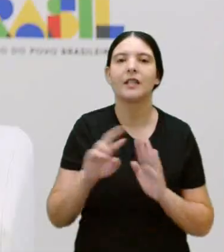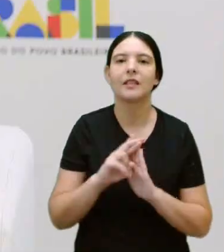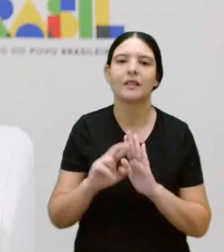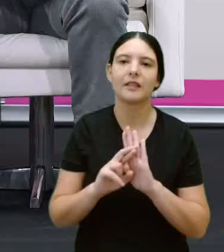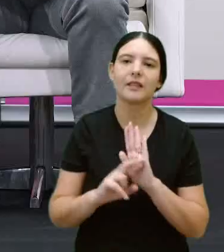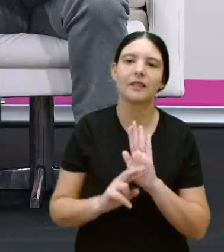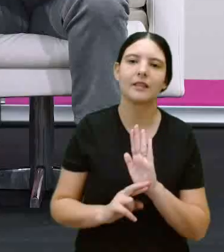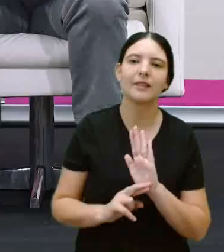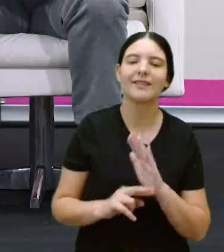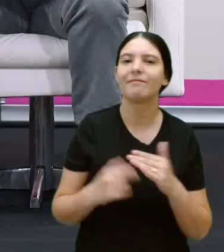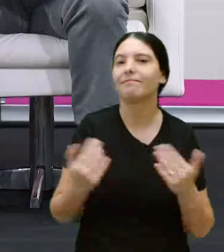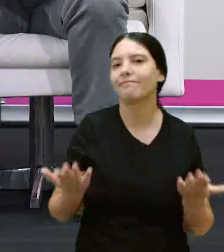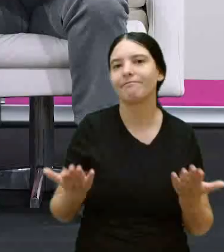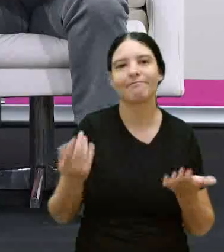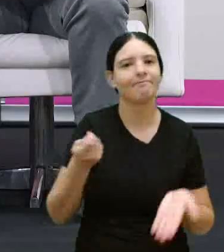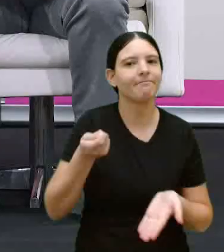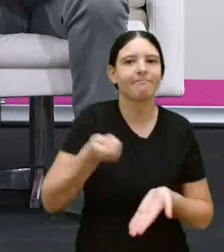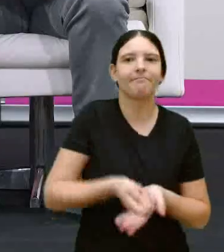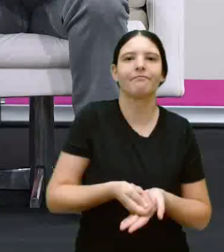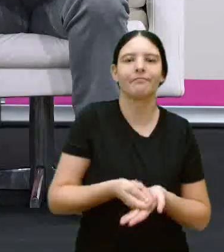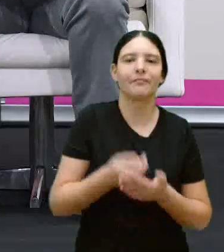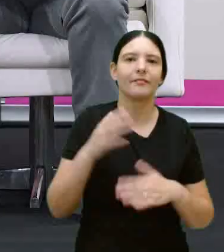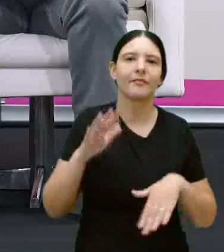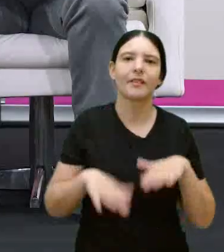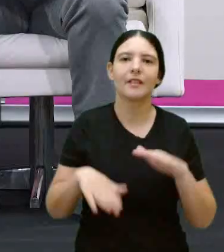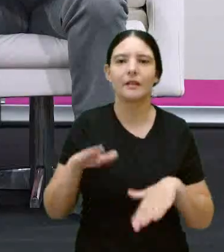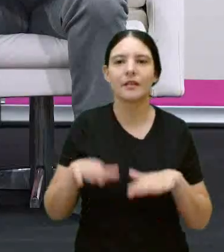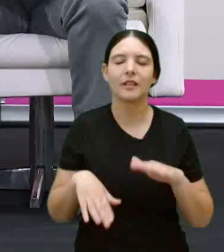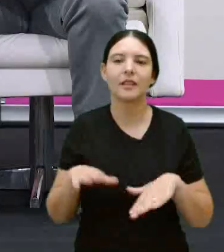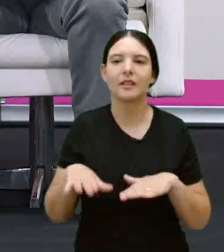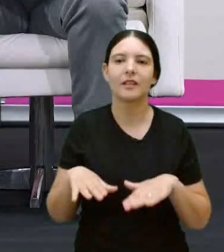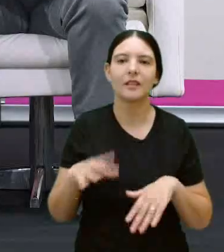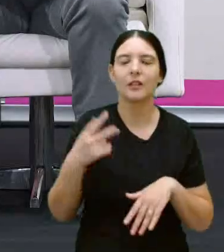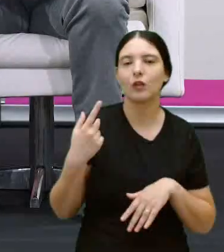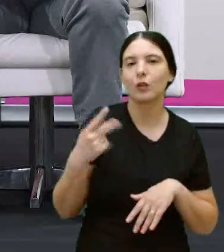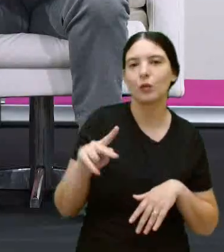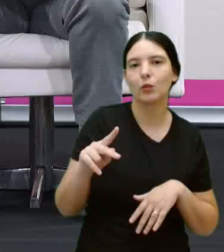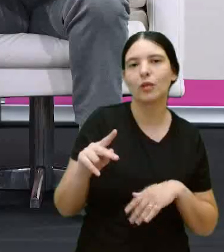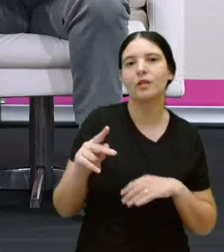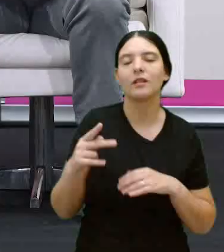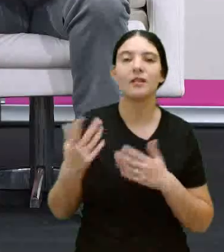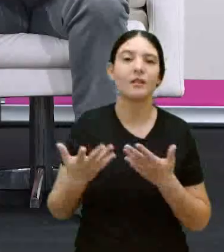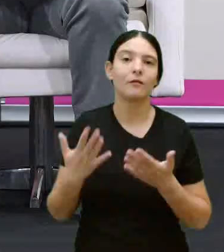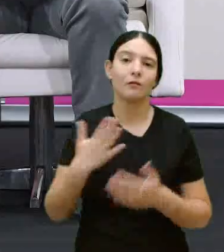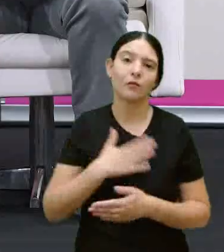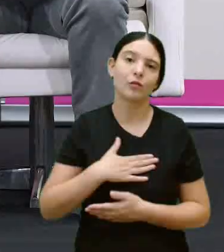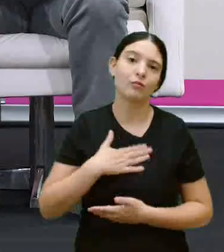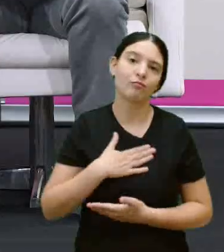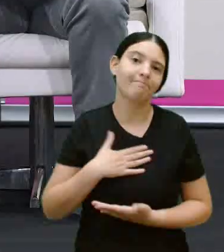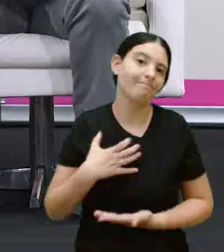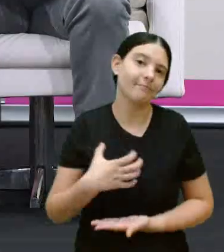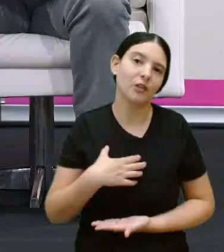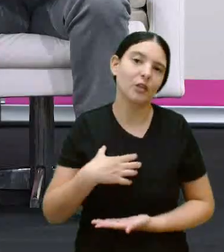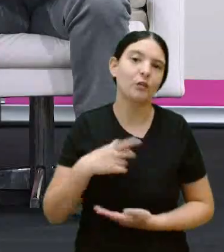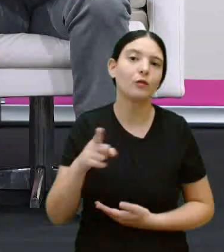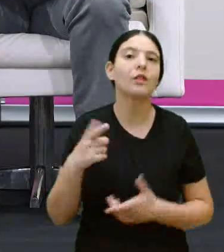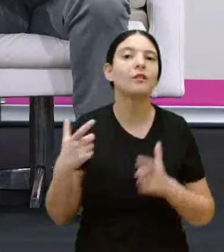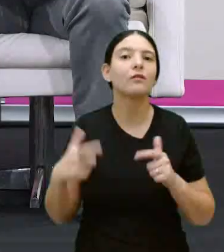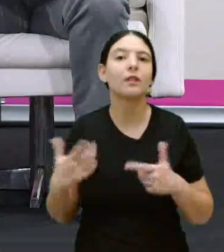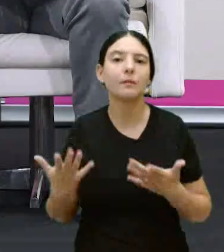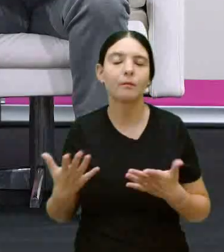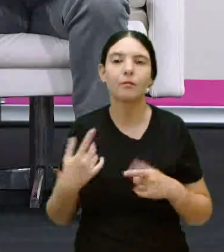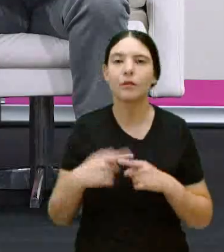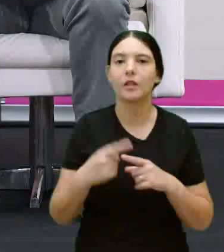estão postas e dependem muito da sua gramática afetiva, de onde você vem. Em algumas famílias, é